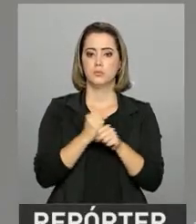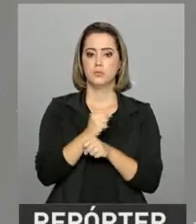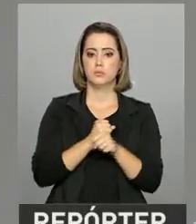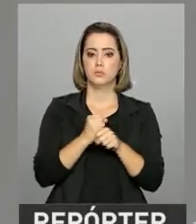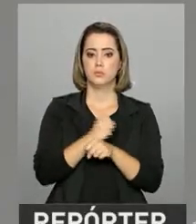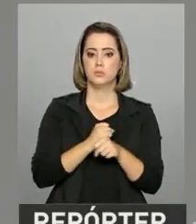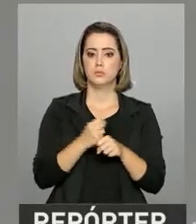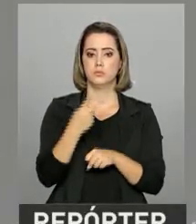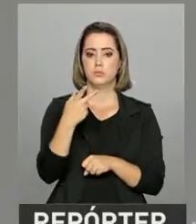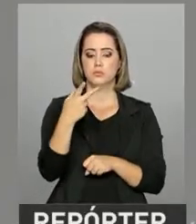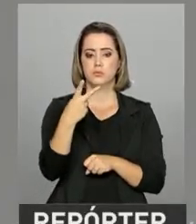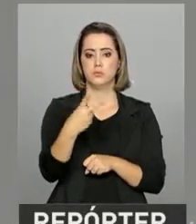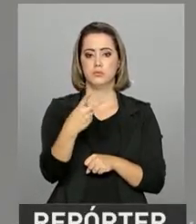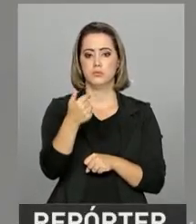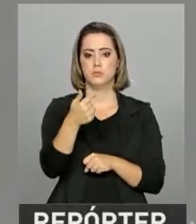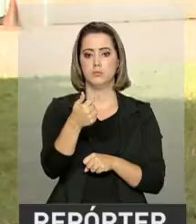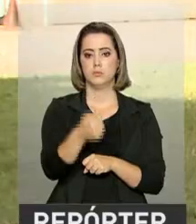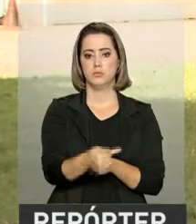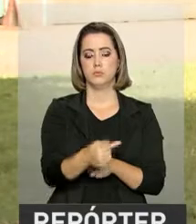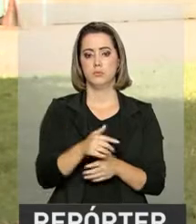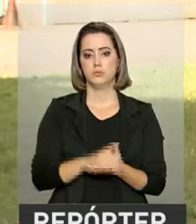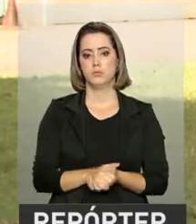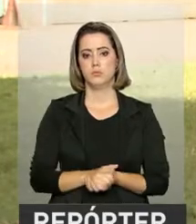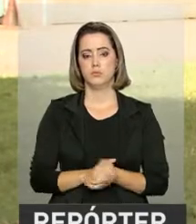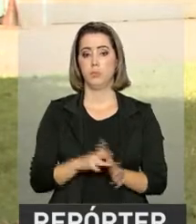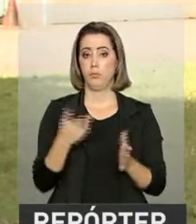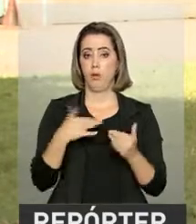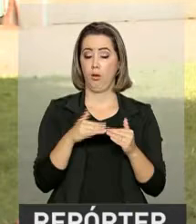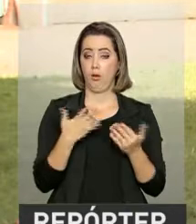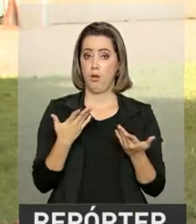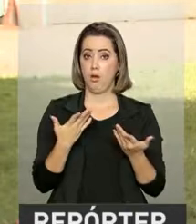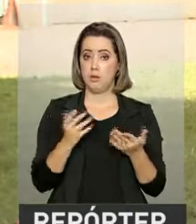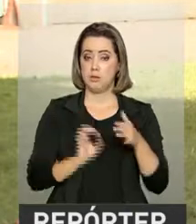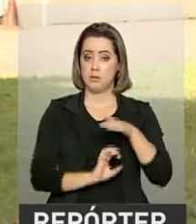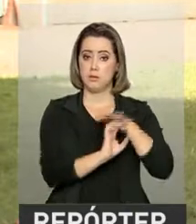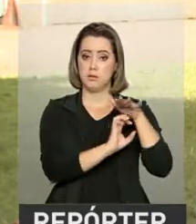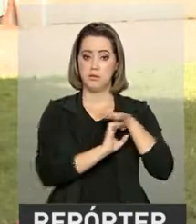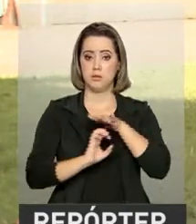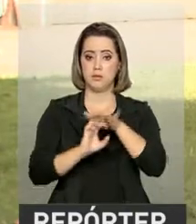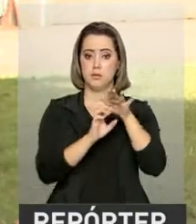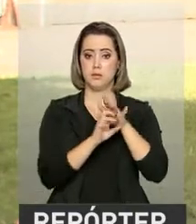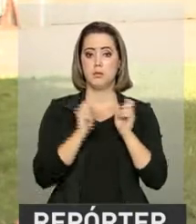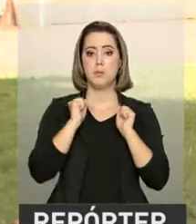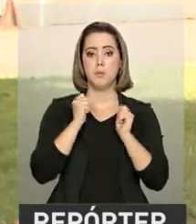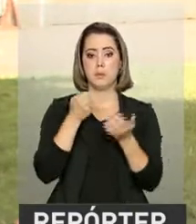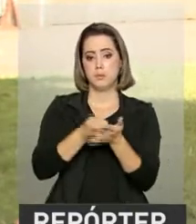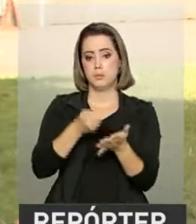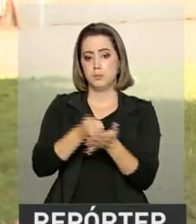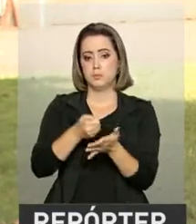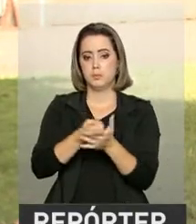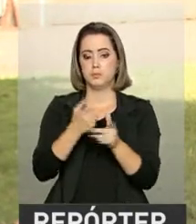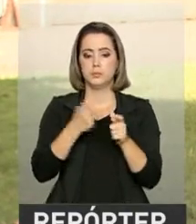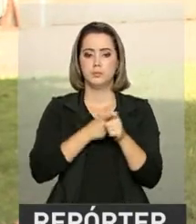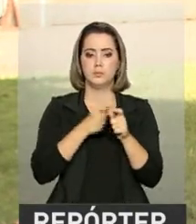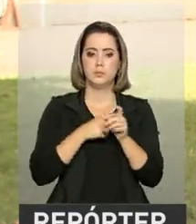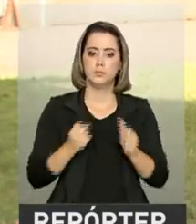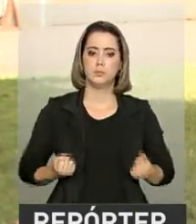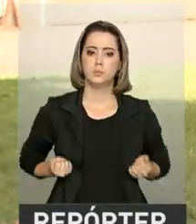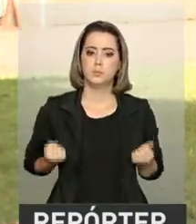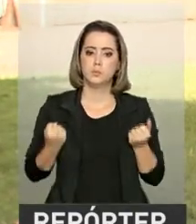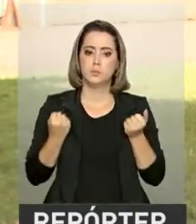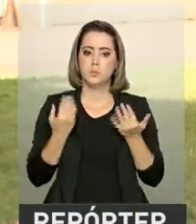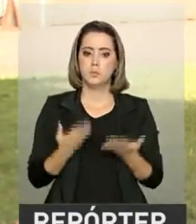de 2007 a desalavancagem das empresas que a capacidade de pagar dívida foi maior no segundo semestre